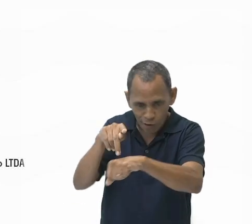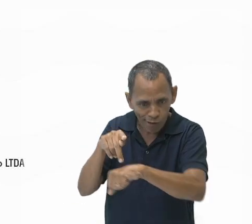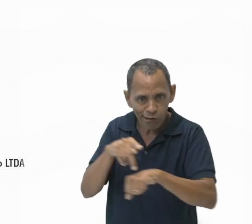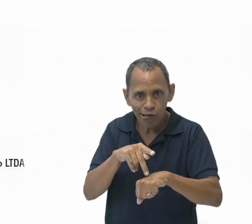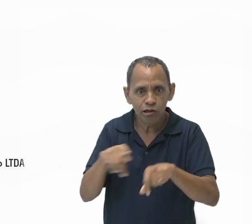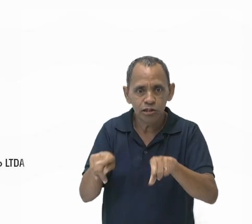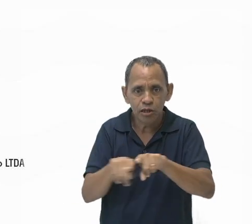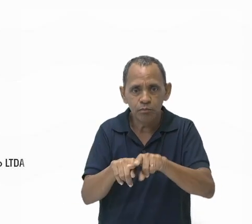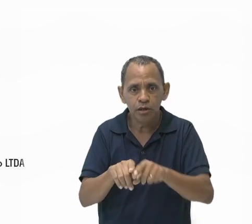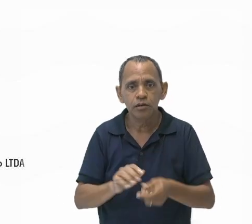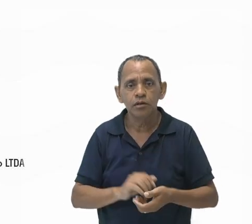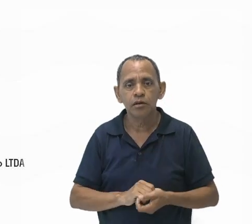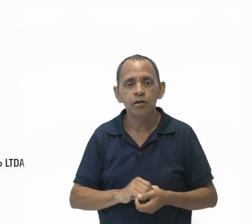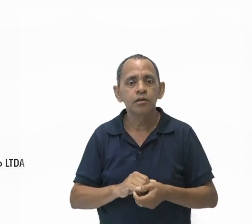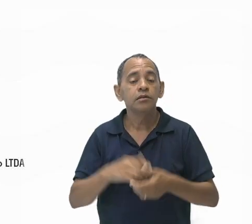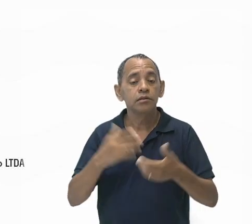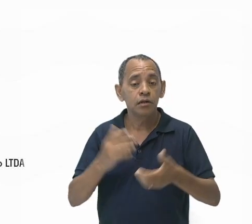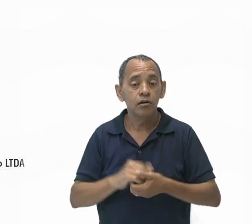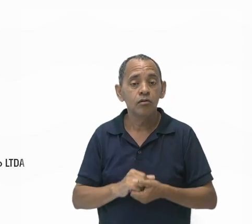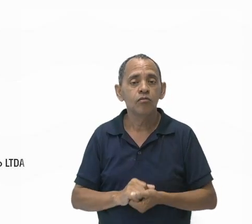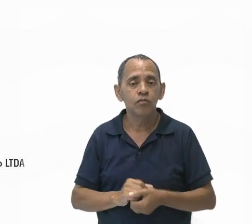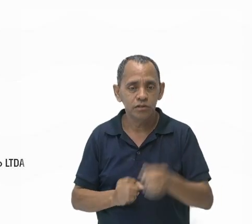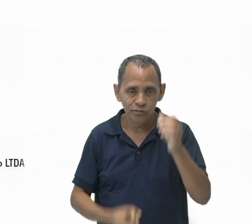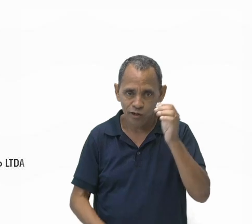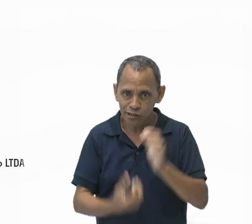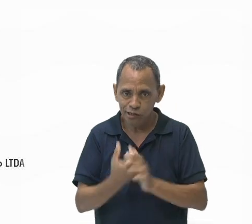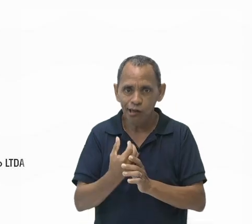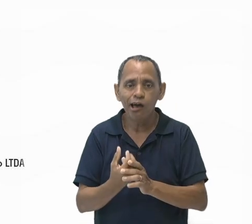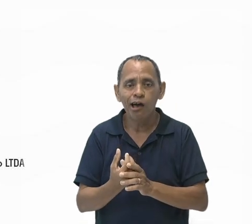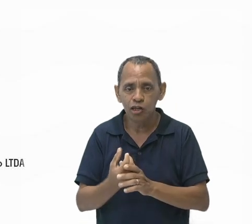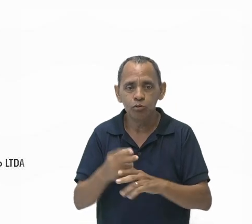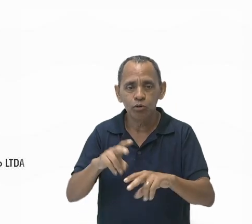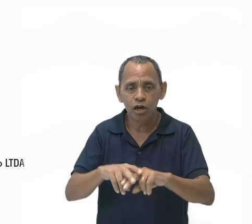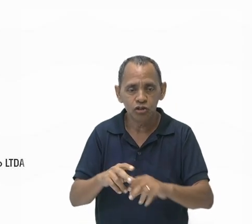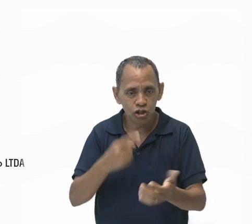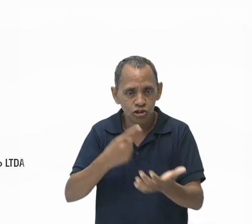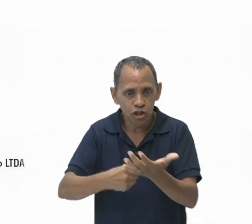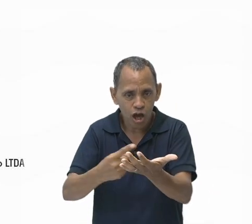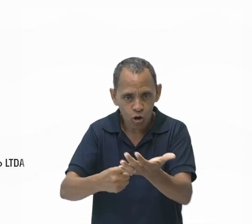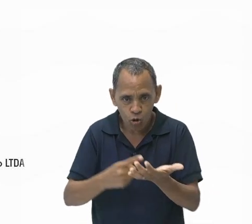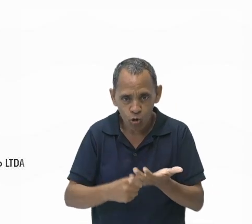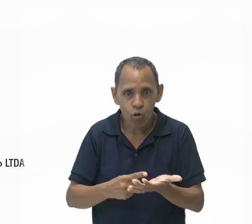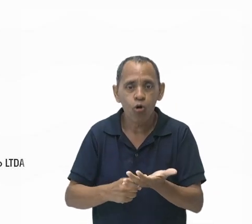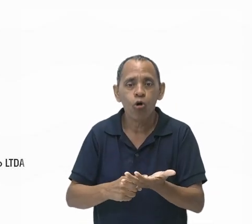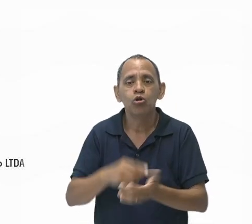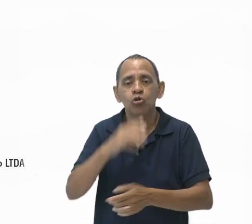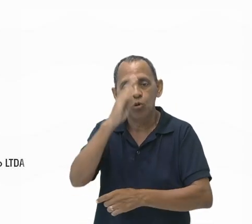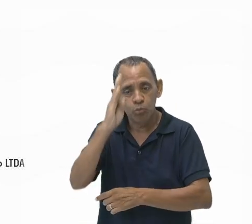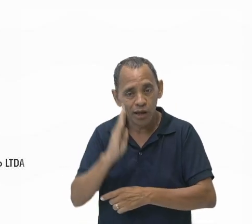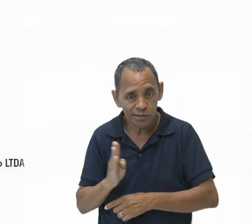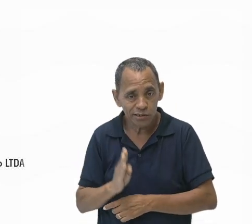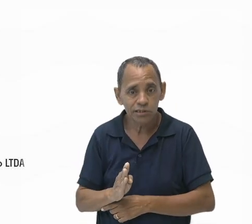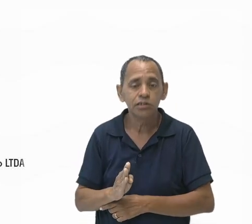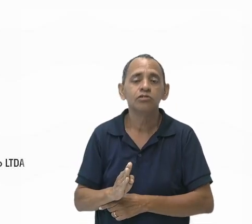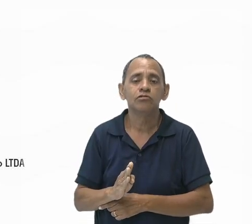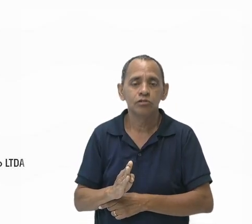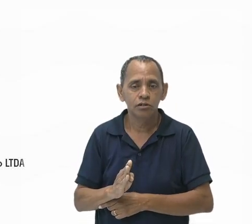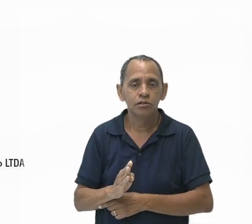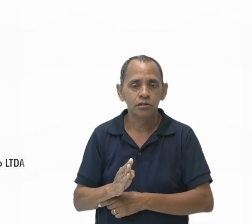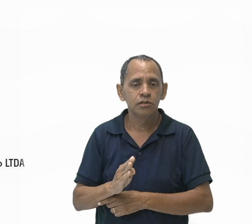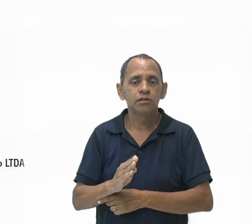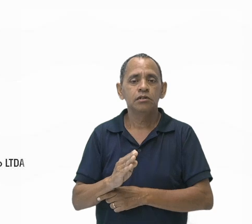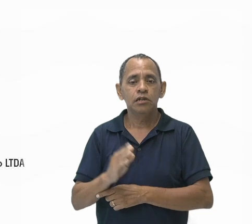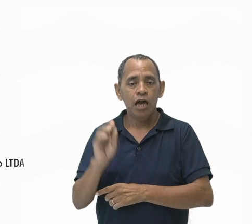acordos bilaterais entre os países, certo? Inclusive, foi assim que o Mercosul surgiu, a partir de acordos bilaterais entre o Brasil